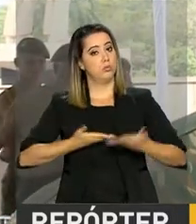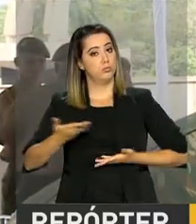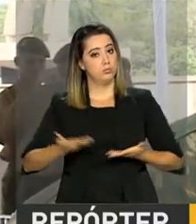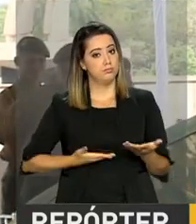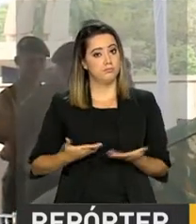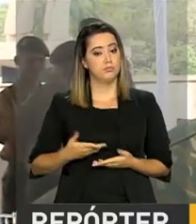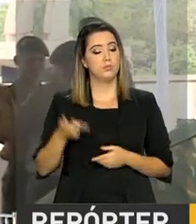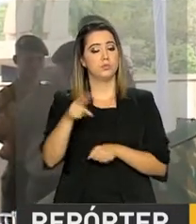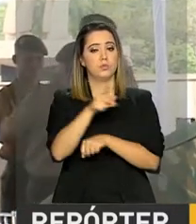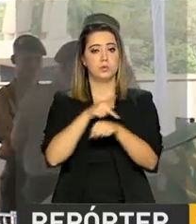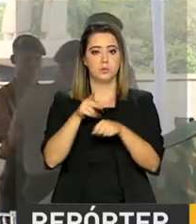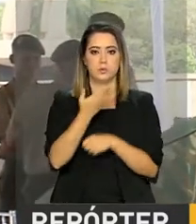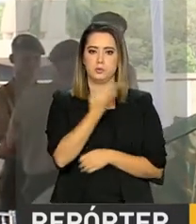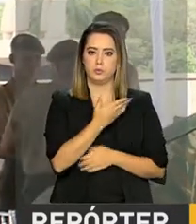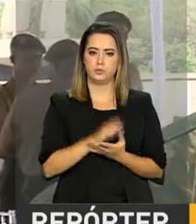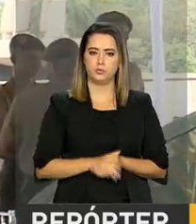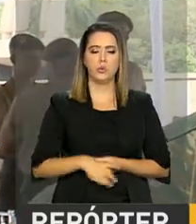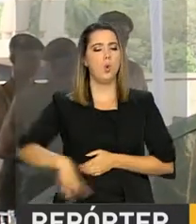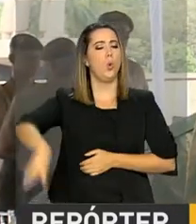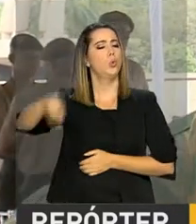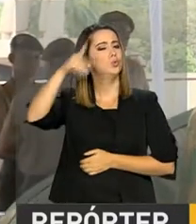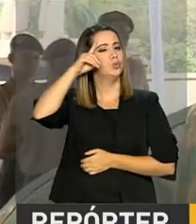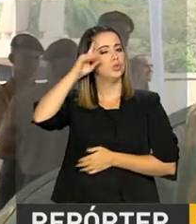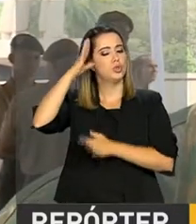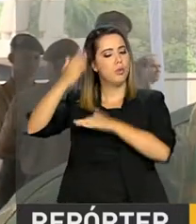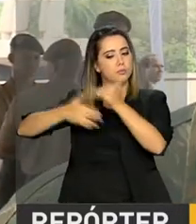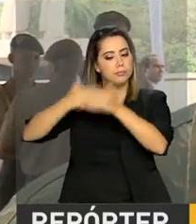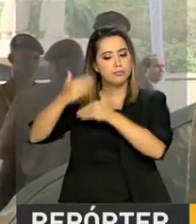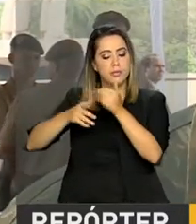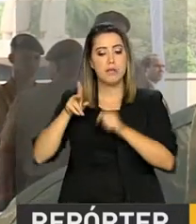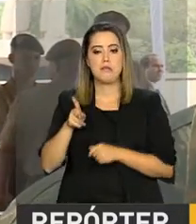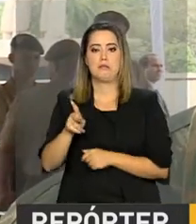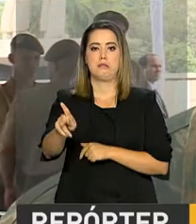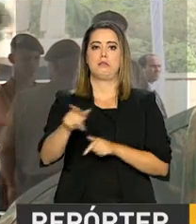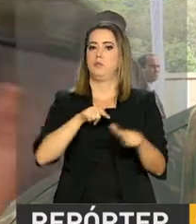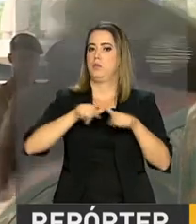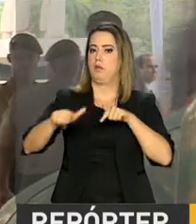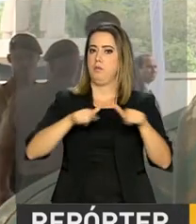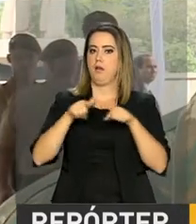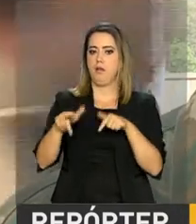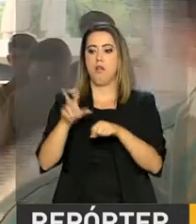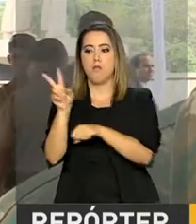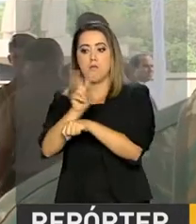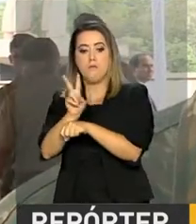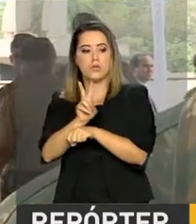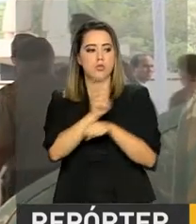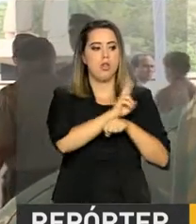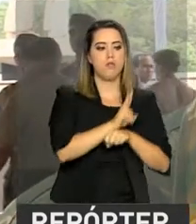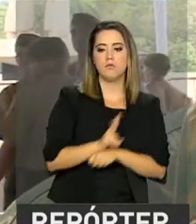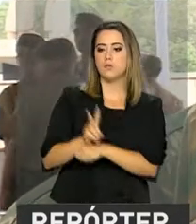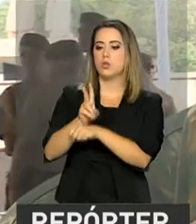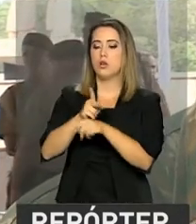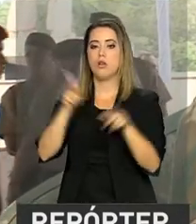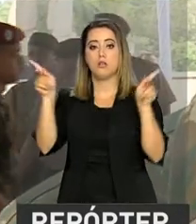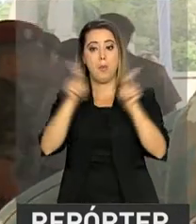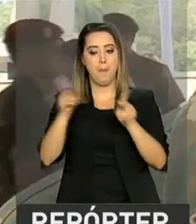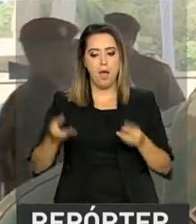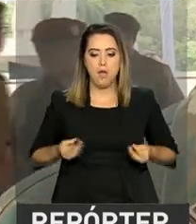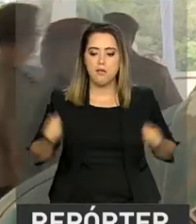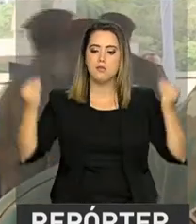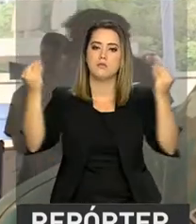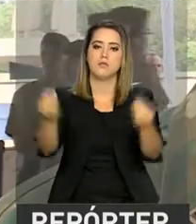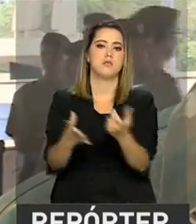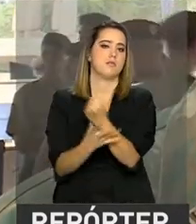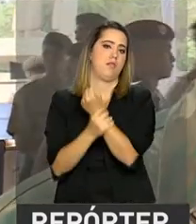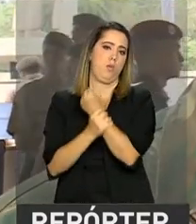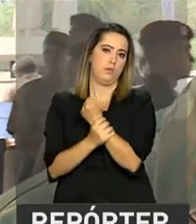nossos soldados estavam o tempo todo patrulhando a cidade, trazendo segurança ao povo haitiano.